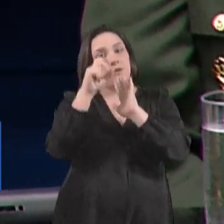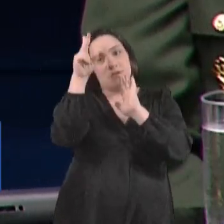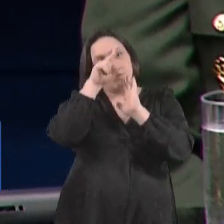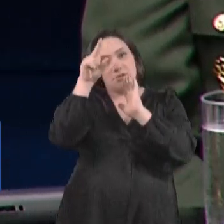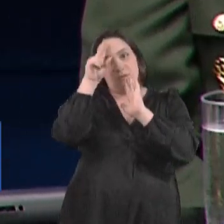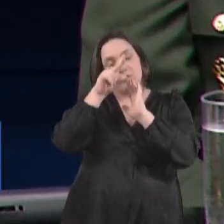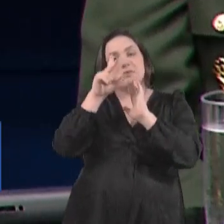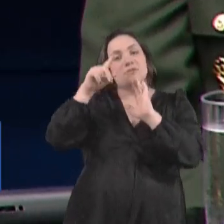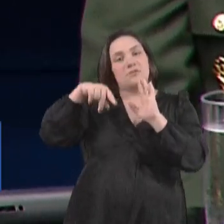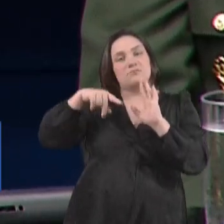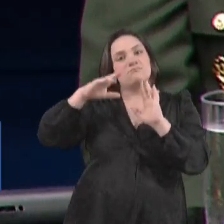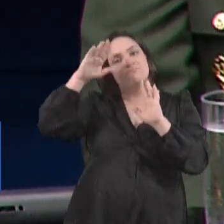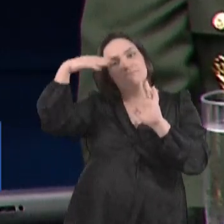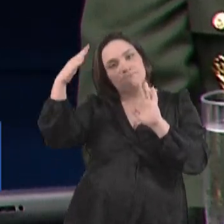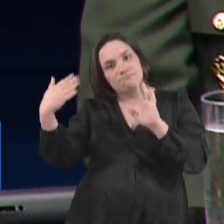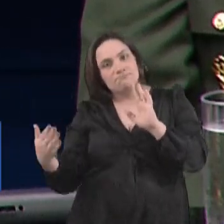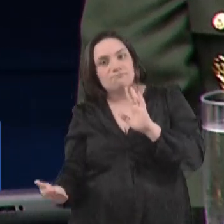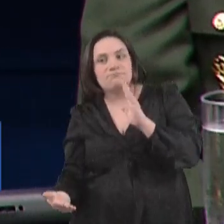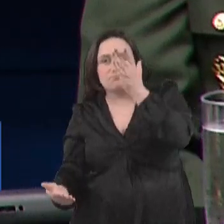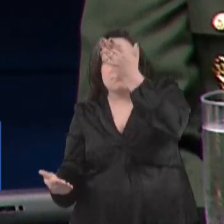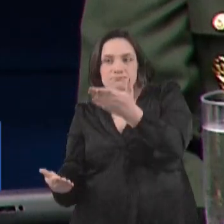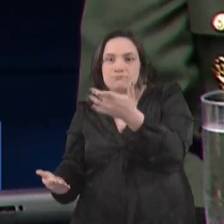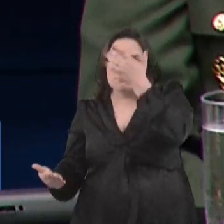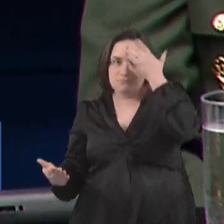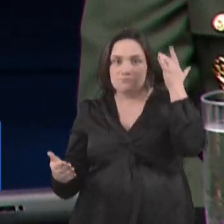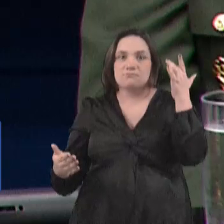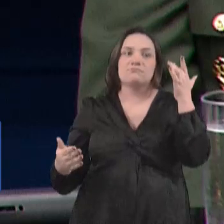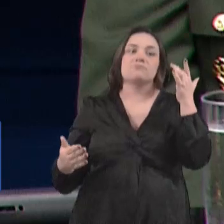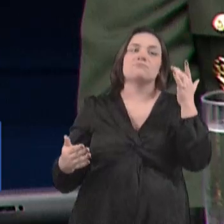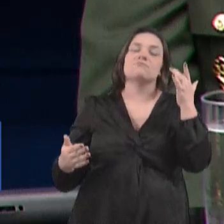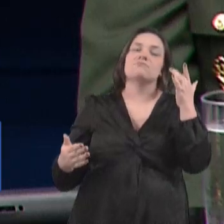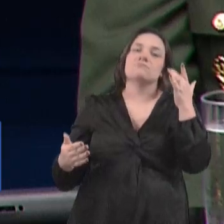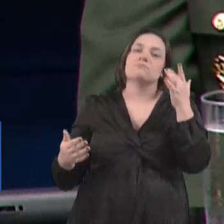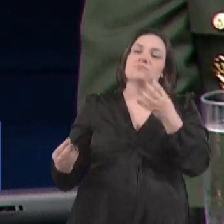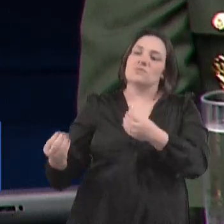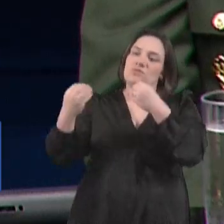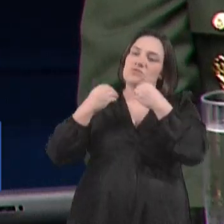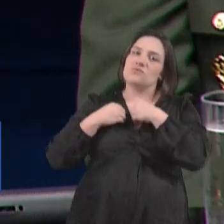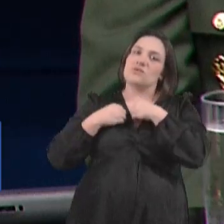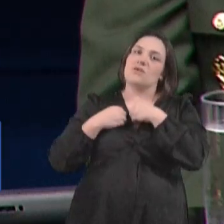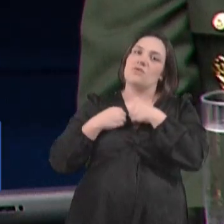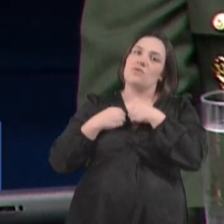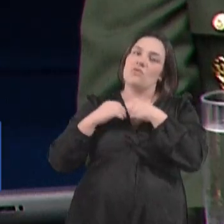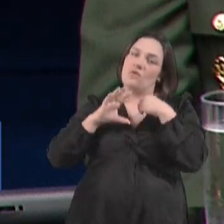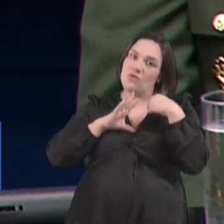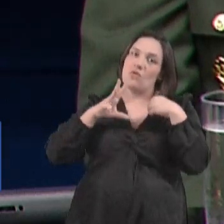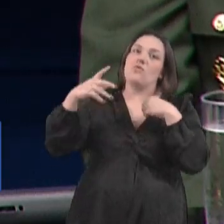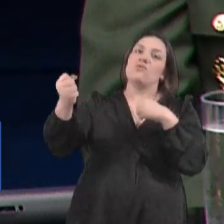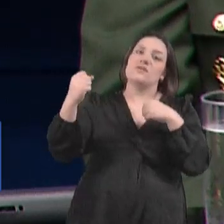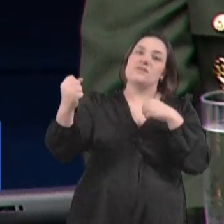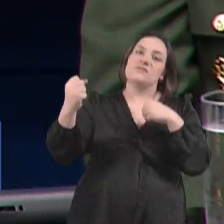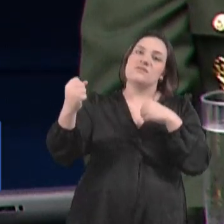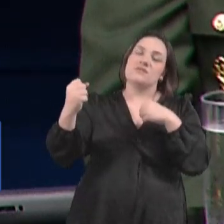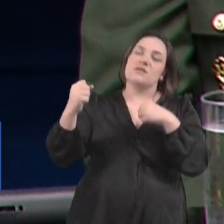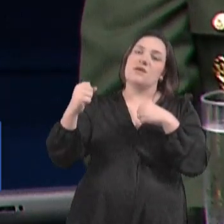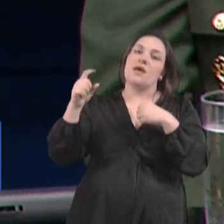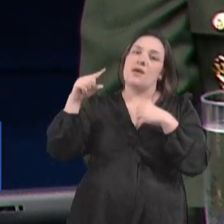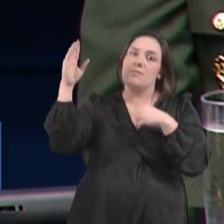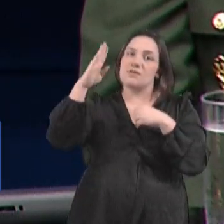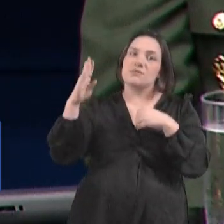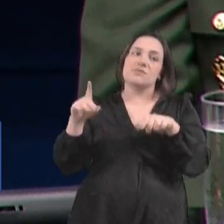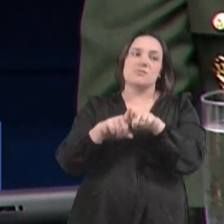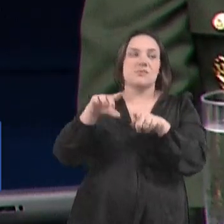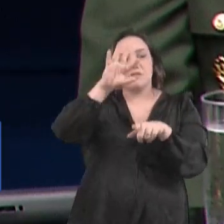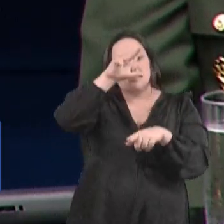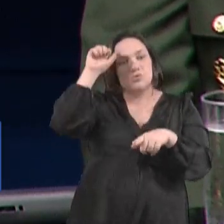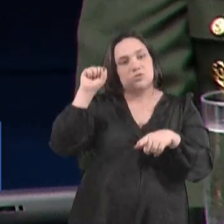história e reverencia os nossos heróis que nos legaram o Brasil e nos legaram o Mato Grosso do